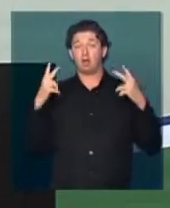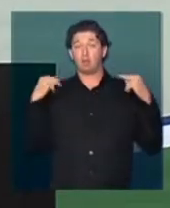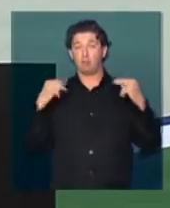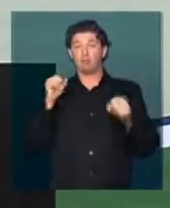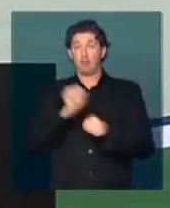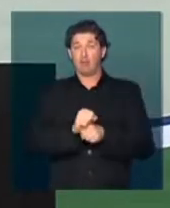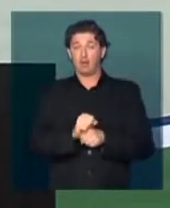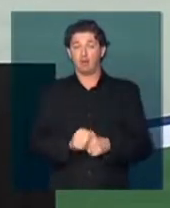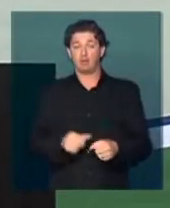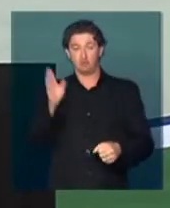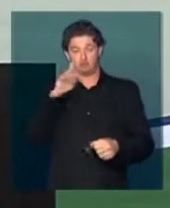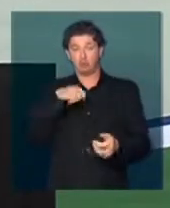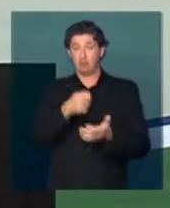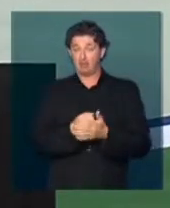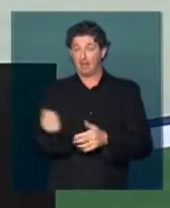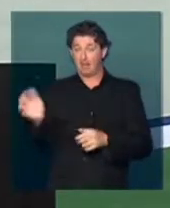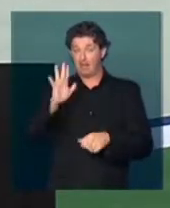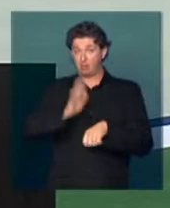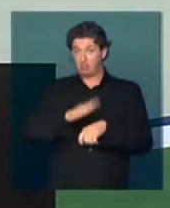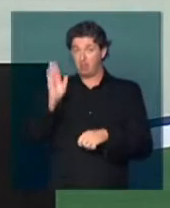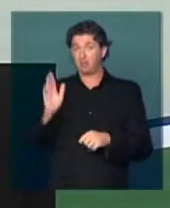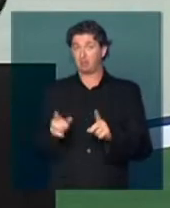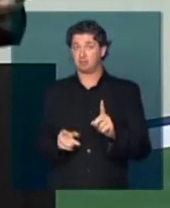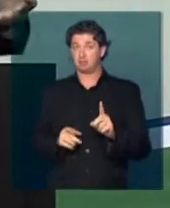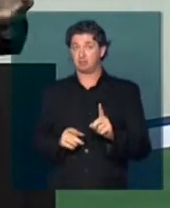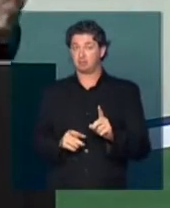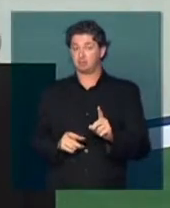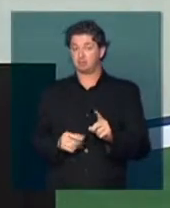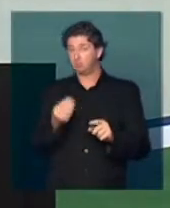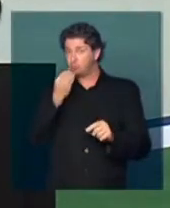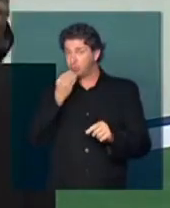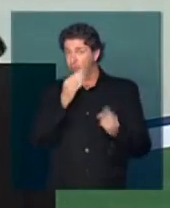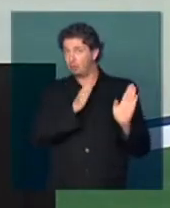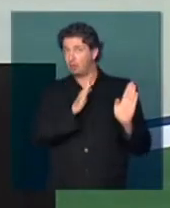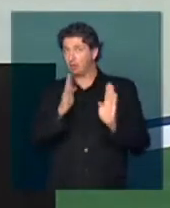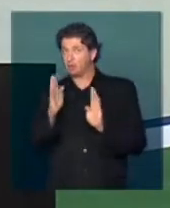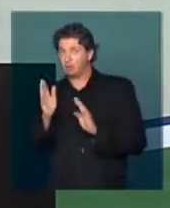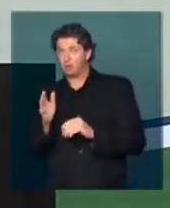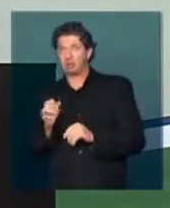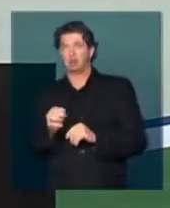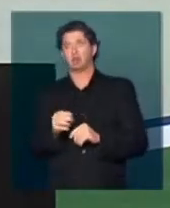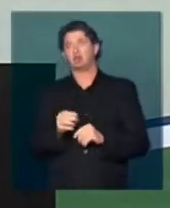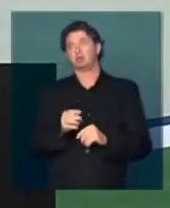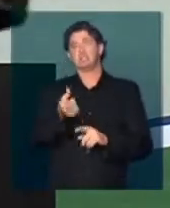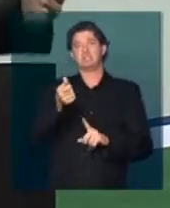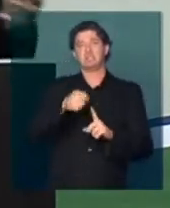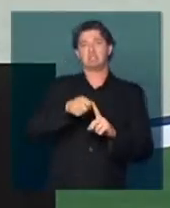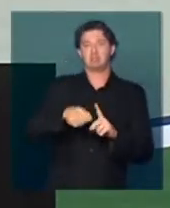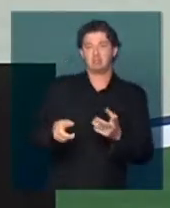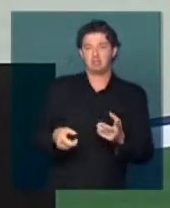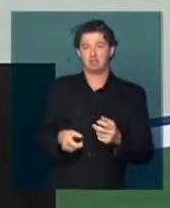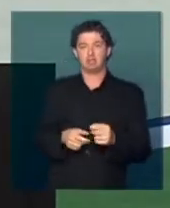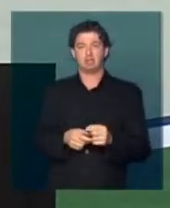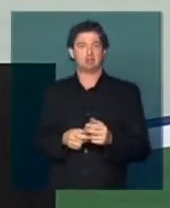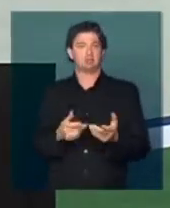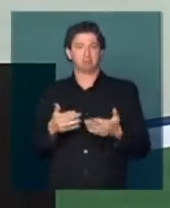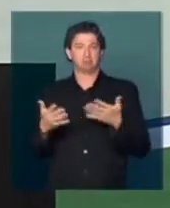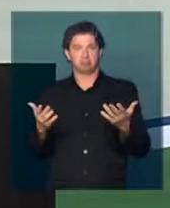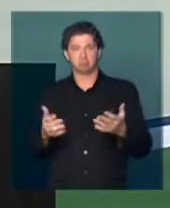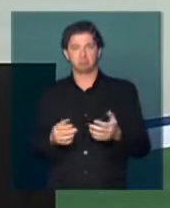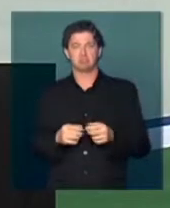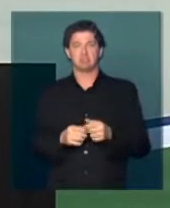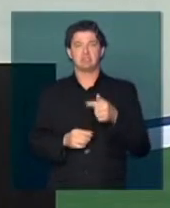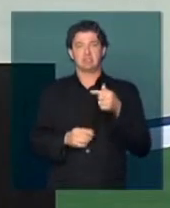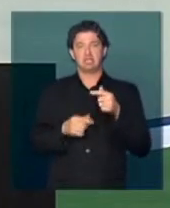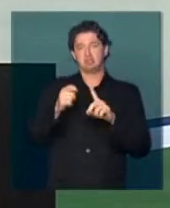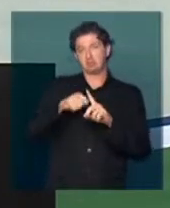ocorrer, e o Brasil vai pagar um prejuízo muito maior. Poderia ser algo temporário, quem sabe de 120 dias, de 180 dias, e